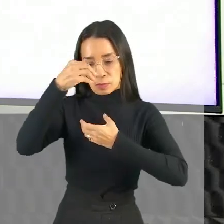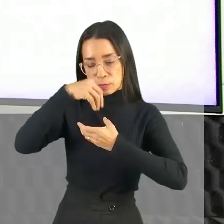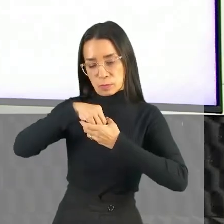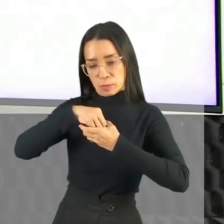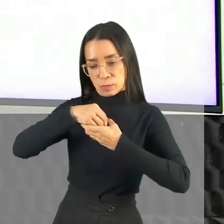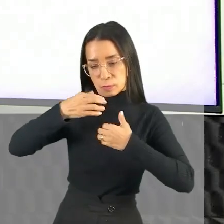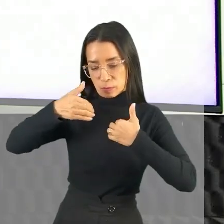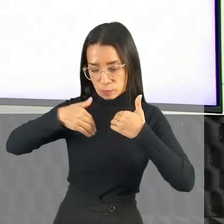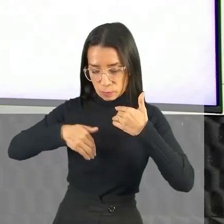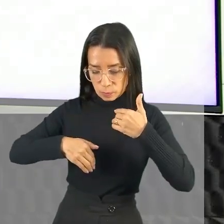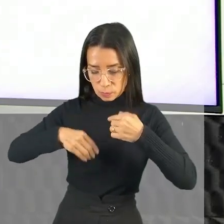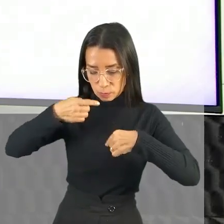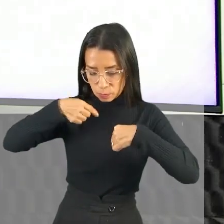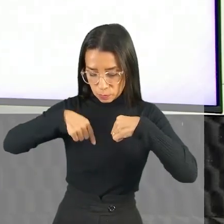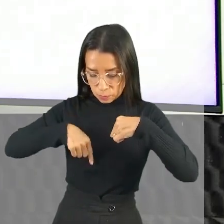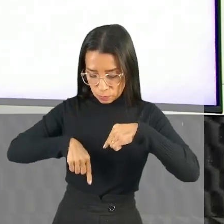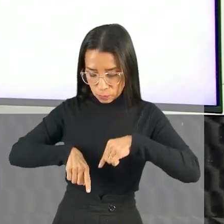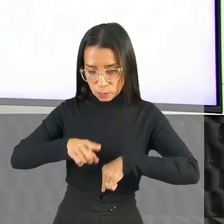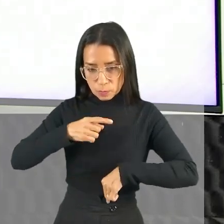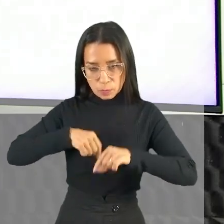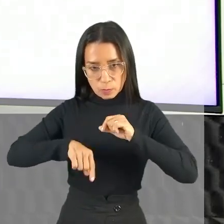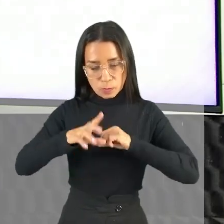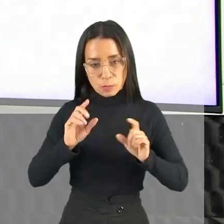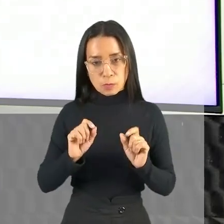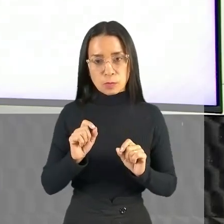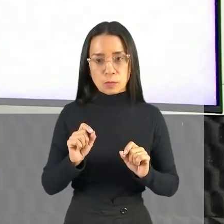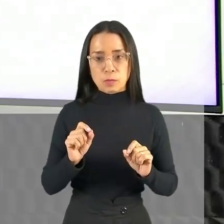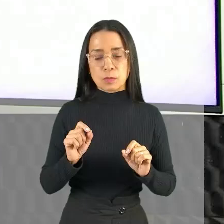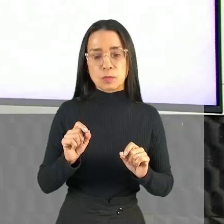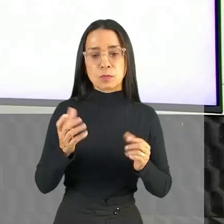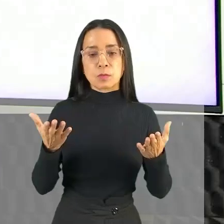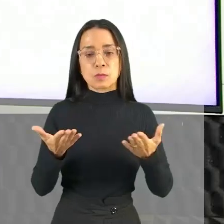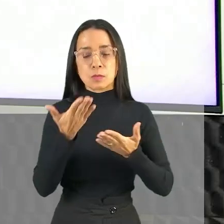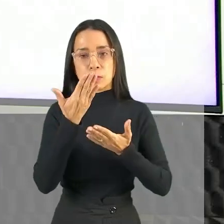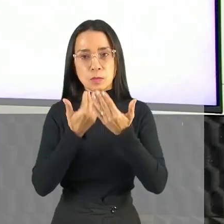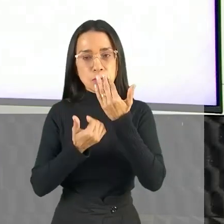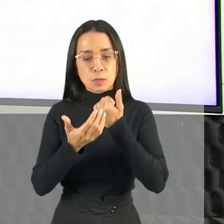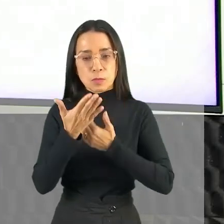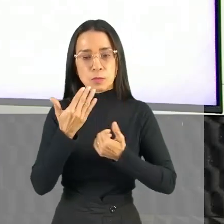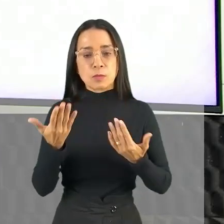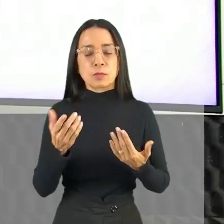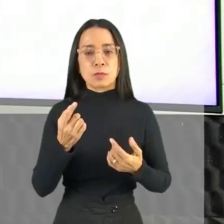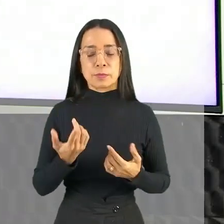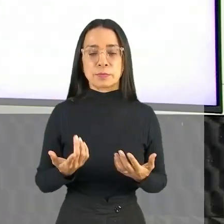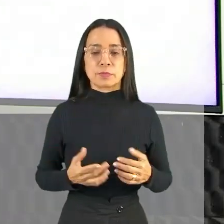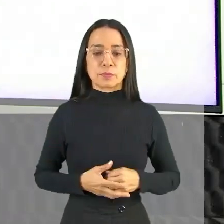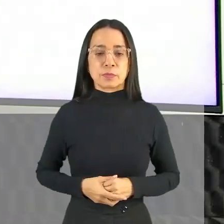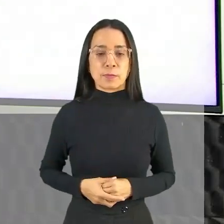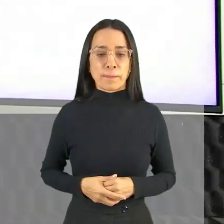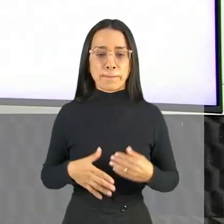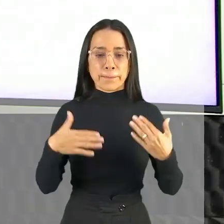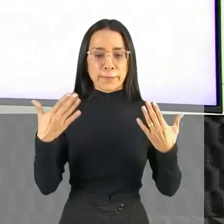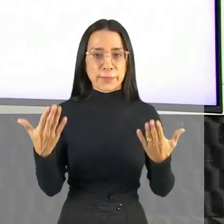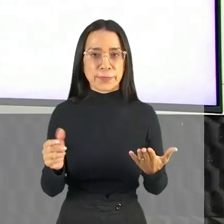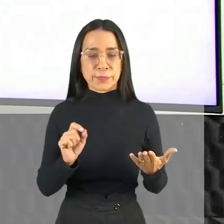para se tirar o nutriente dali, quer dizer, com o alimento, né? Vamos dizer assim.